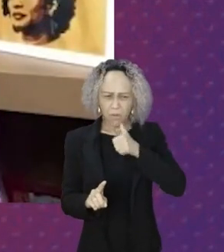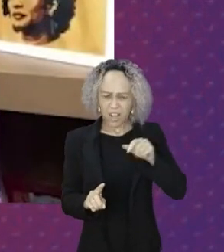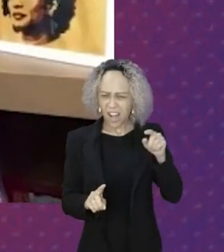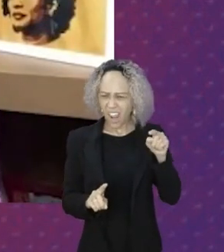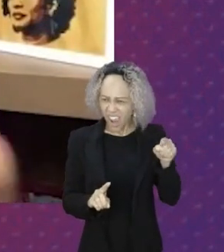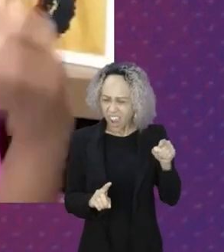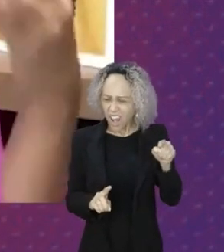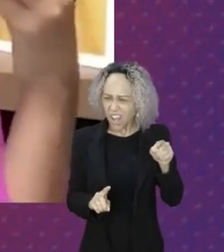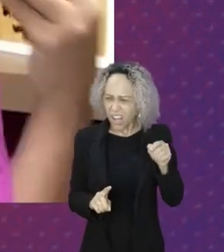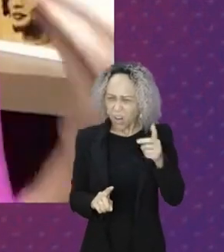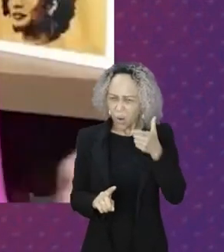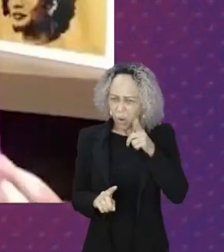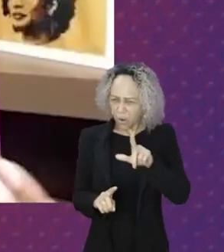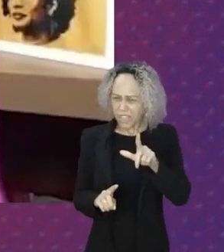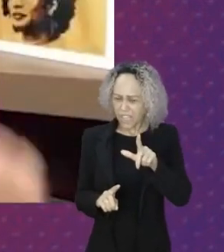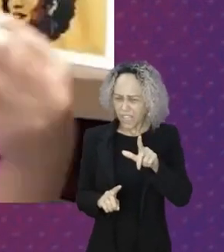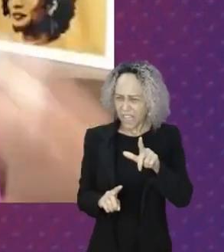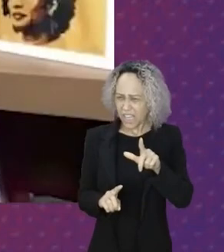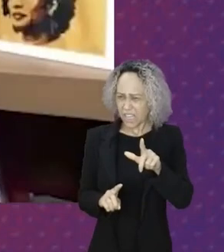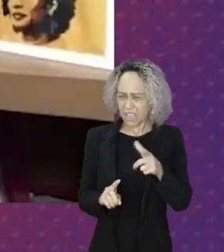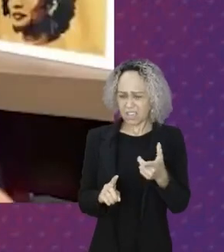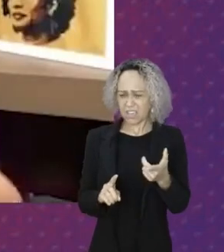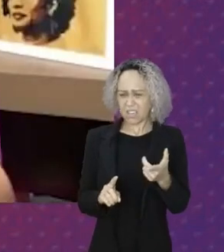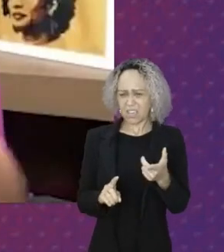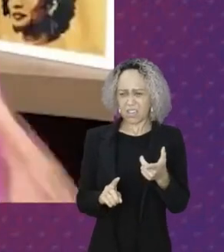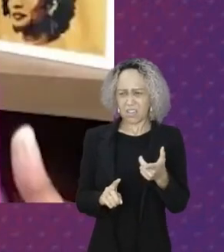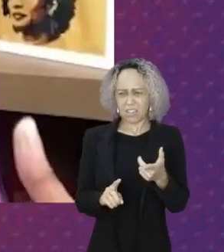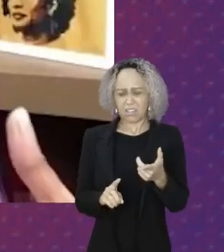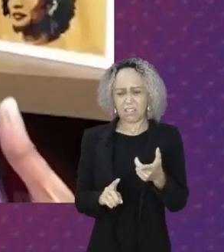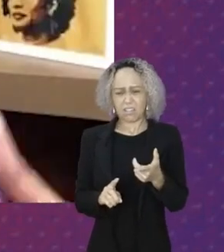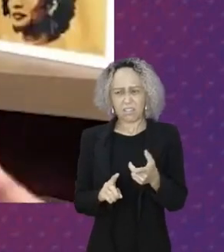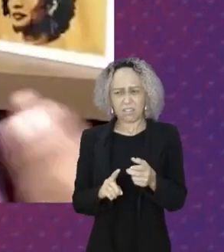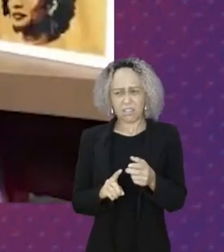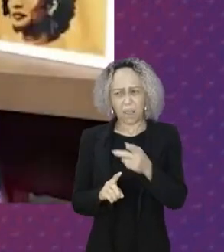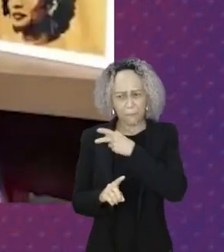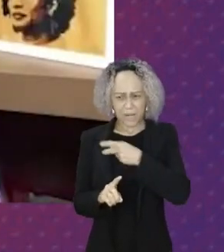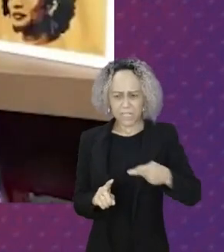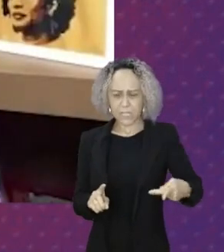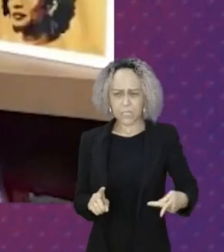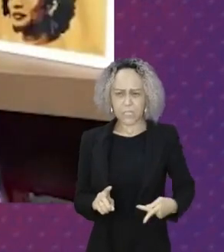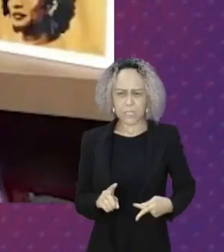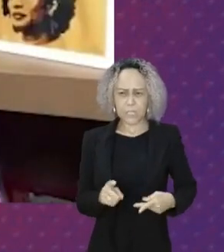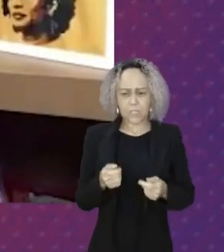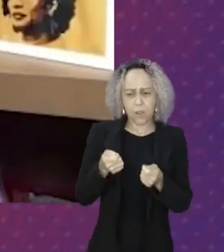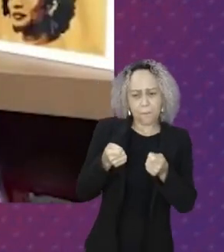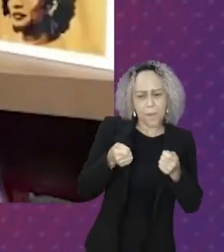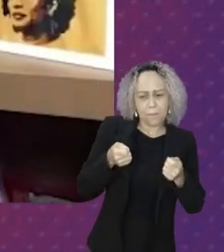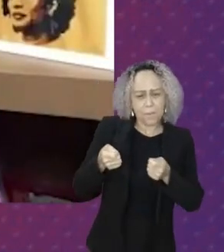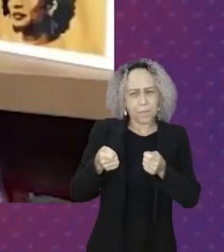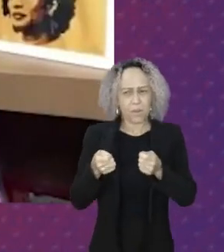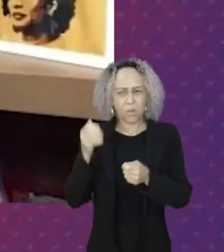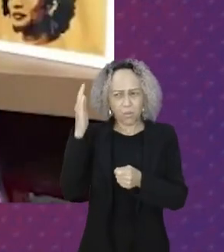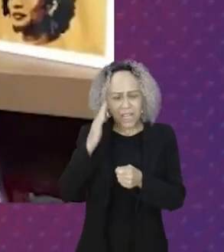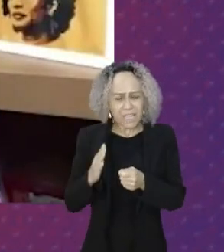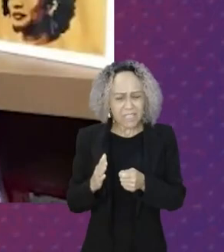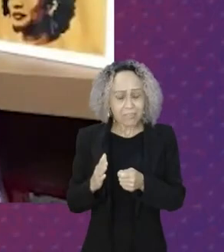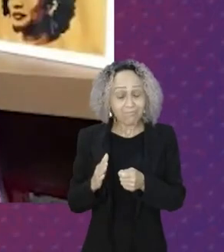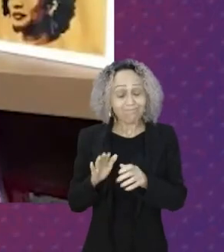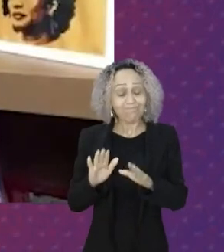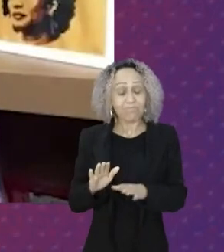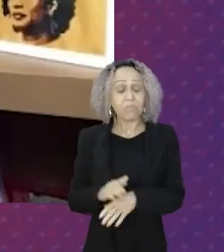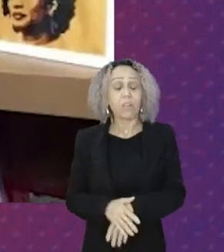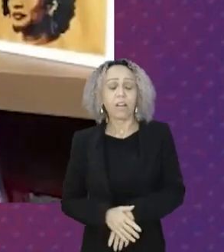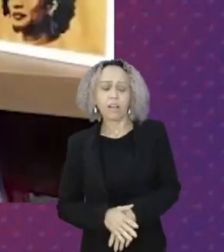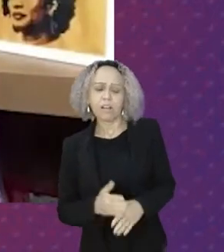que absurdo. A presidenta Dilma foi colocada em xeque, quando, na verdade, foi utilizado um grande